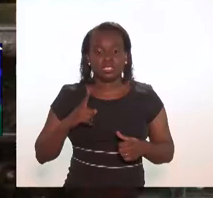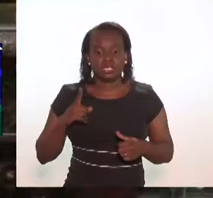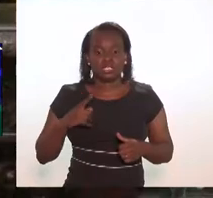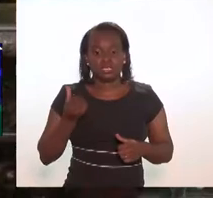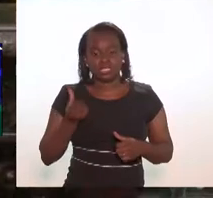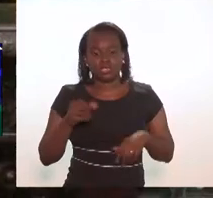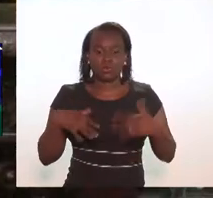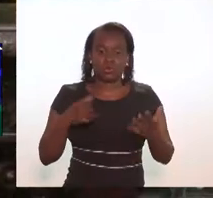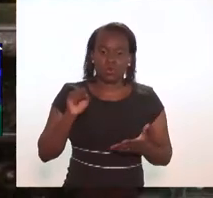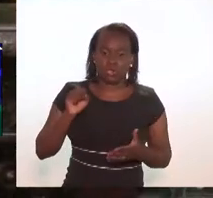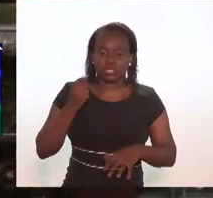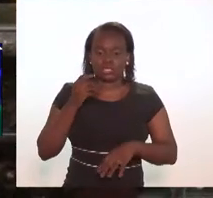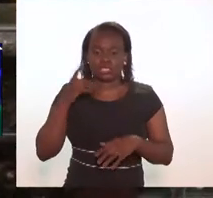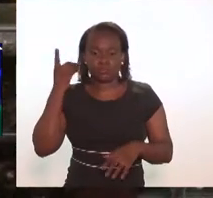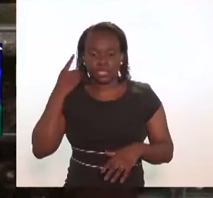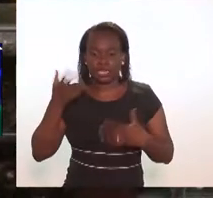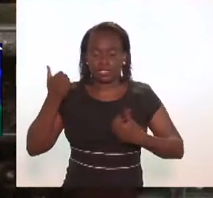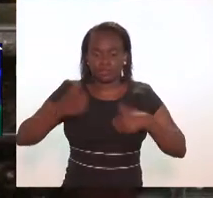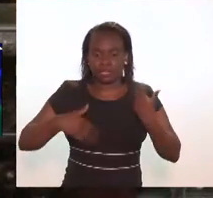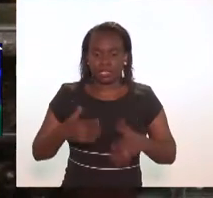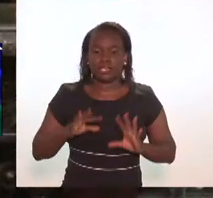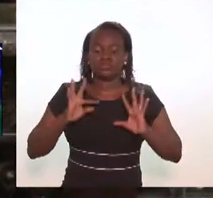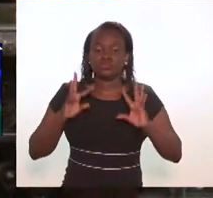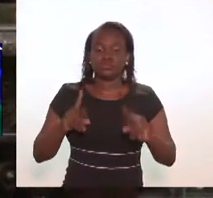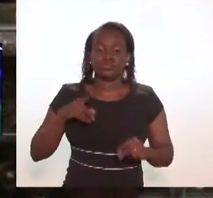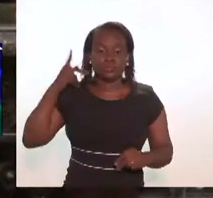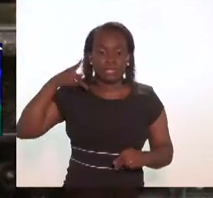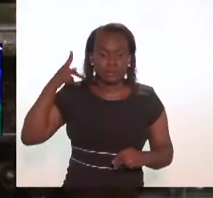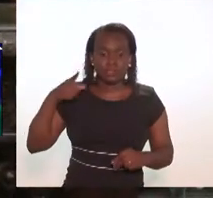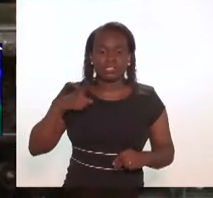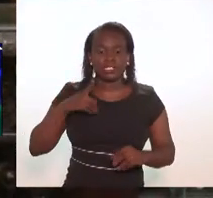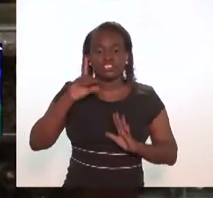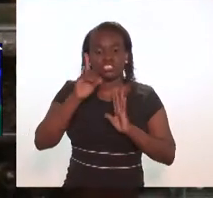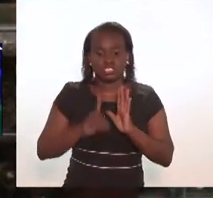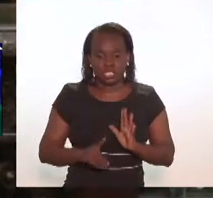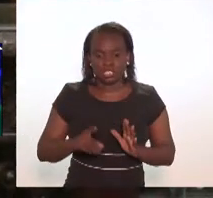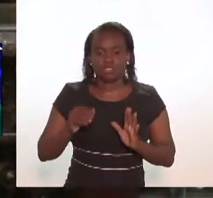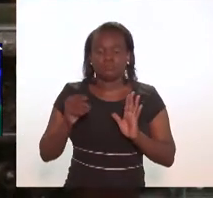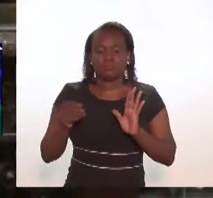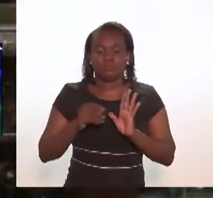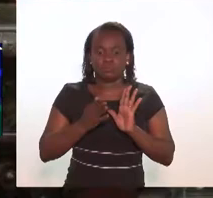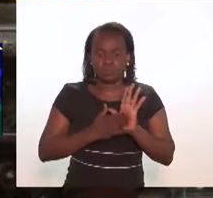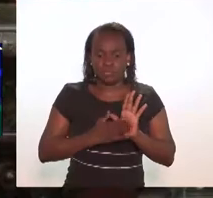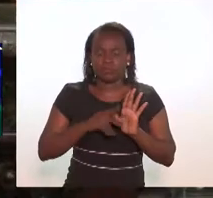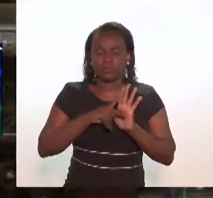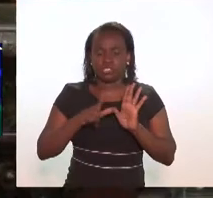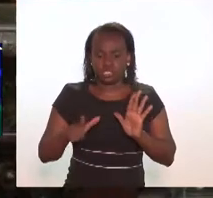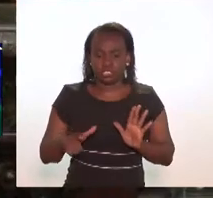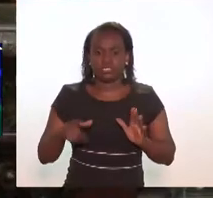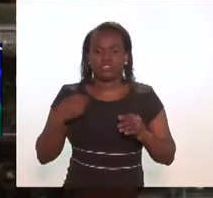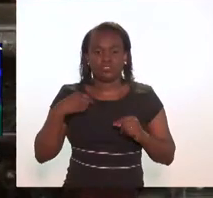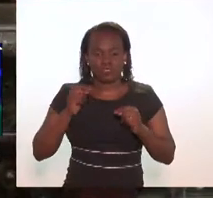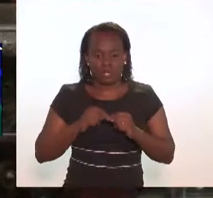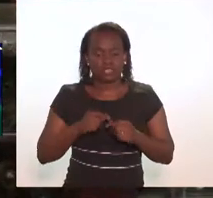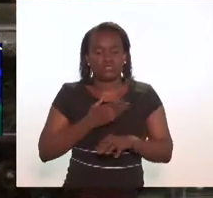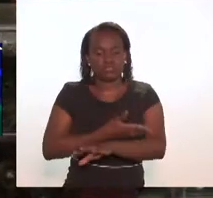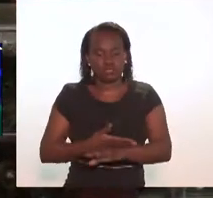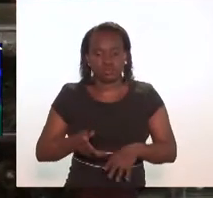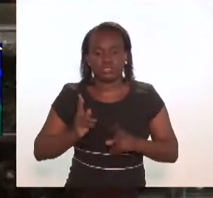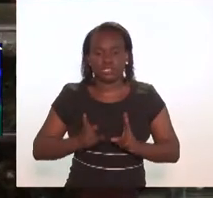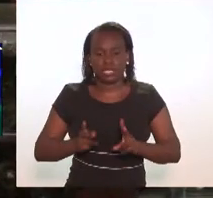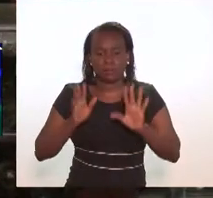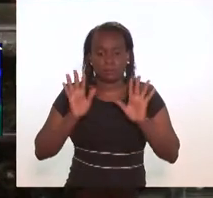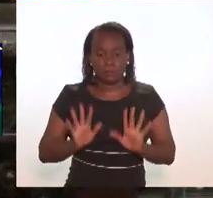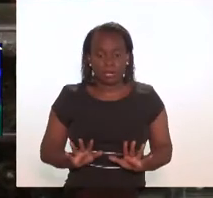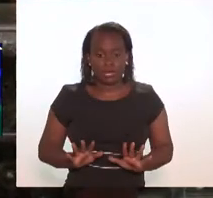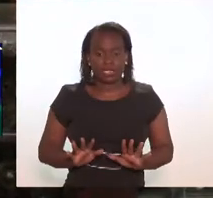deputados querendo discutir a matéria. Todos os parlamentares têm direito de trazer os projetos à pauta e eu faço isso com frequência.